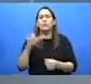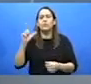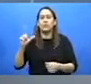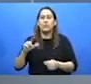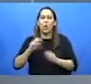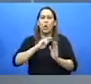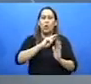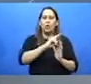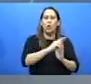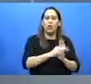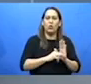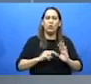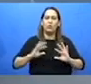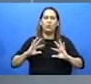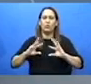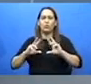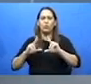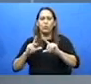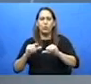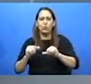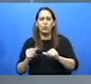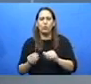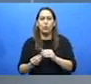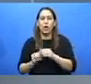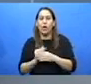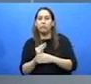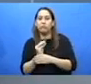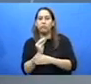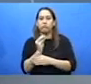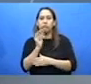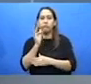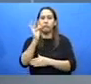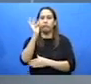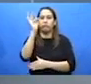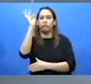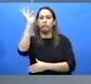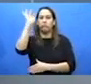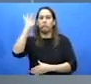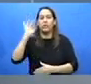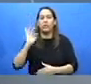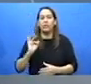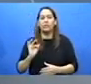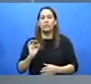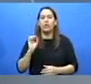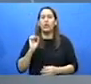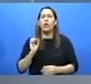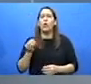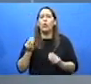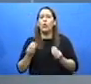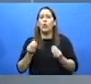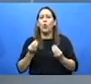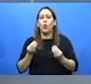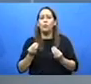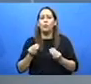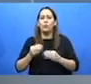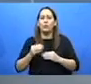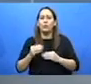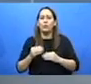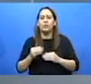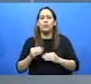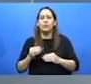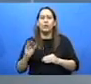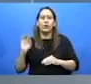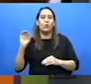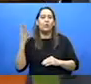né? Tudo relacionado a plantas. E hoje nós vamos ver como que ela se desenvolve. Olha